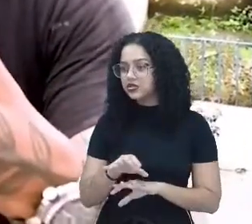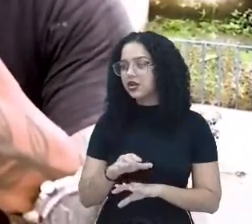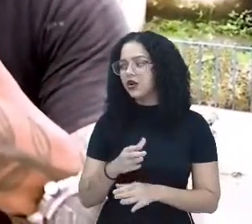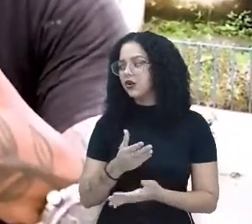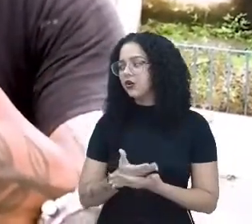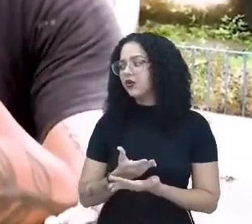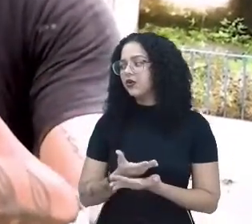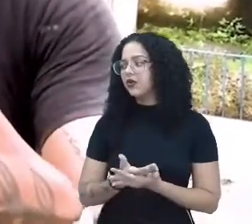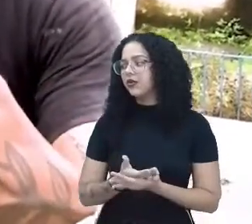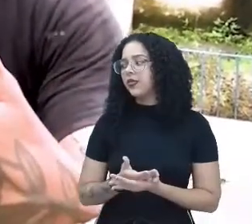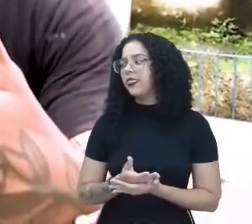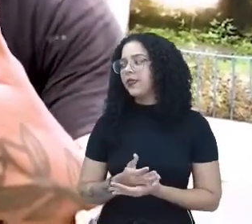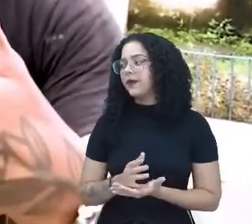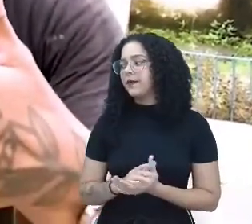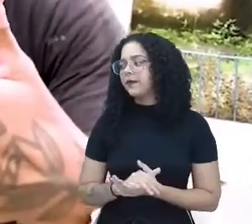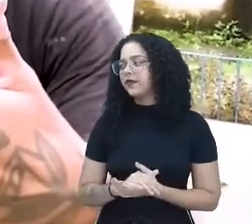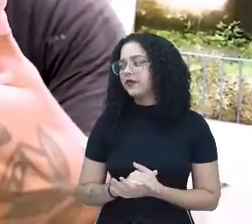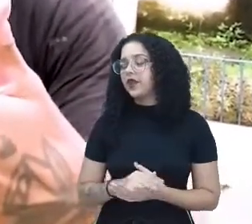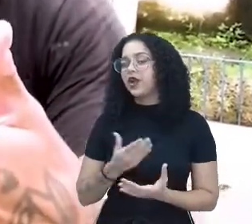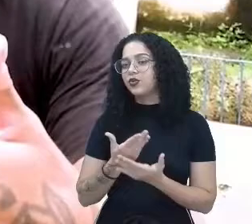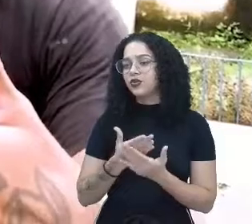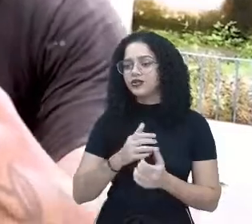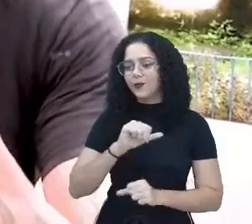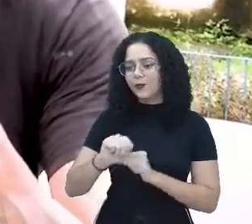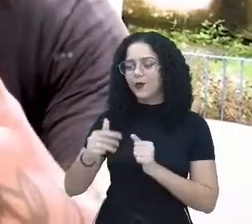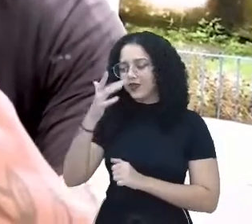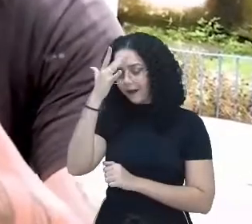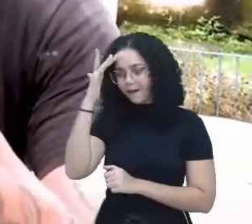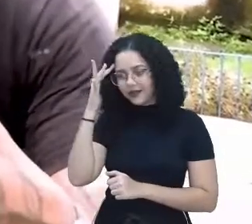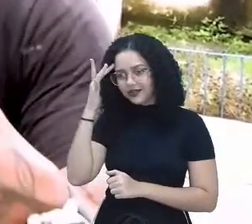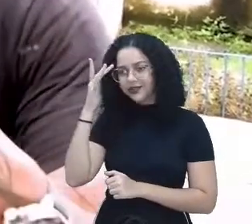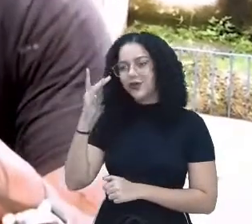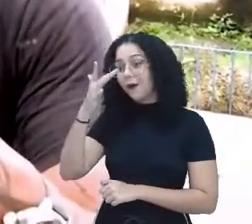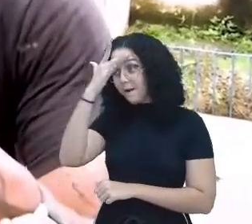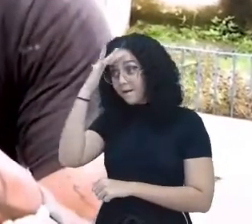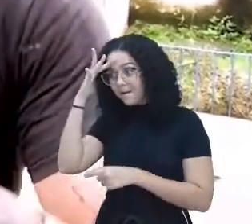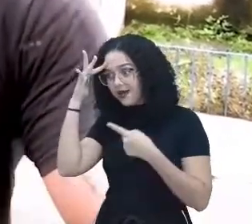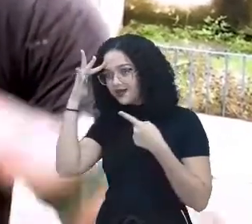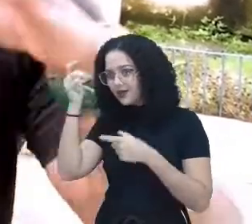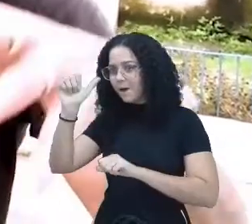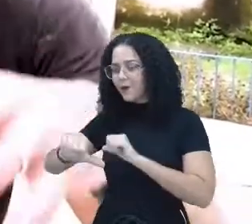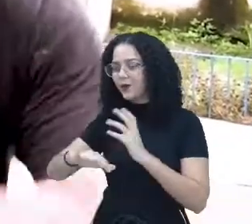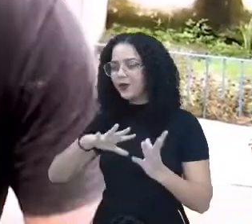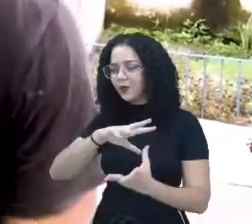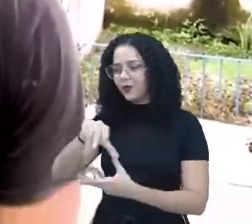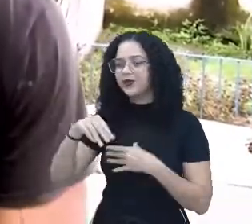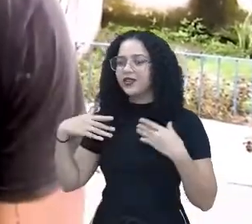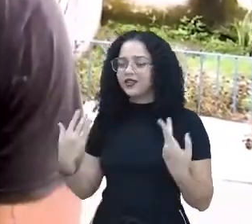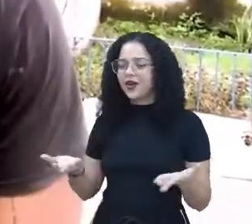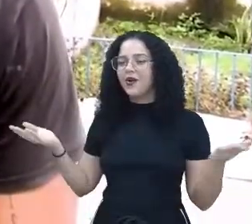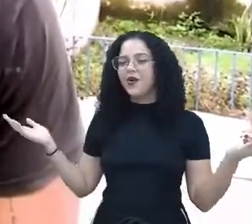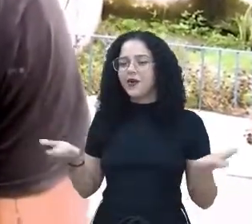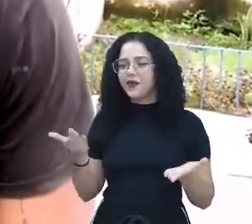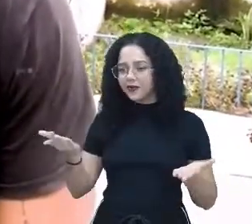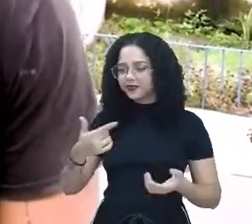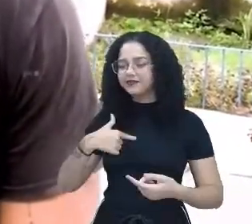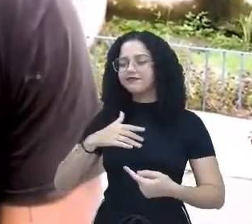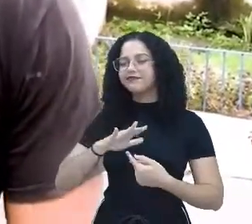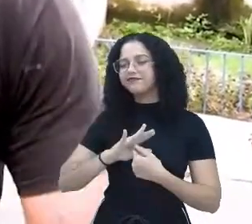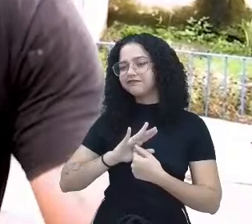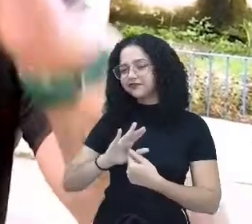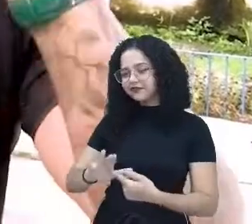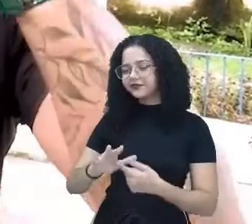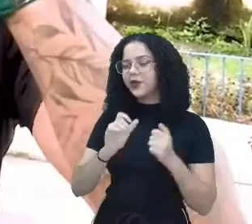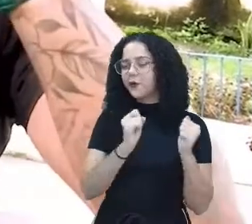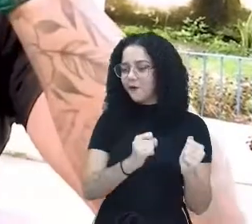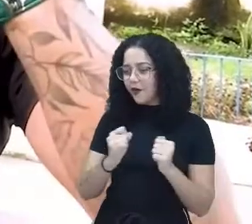o mundo. Educação transforma as pessoas mudam o mundo. Então hoje vou evidenciar O poder